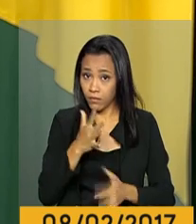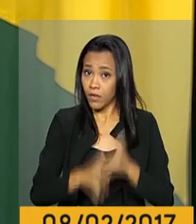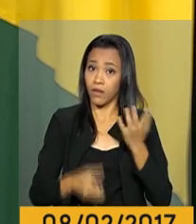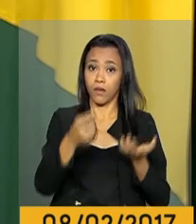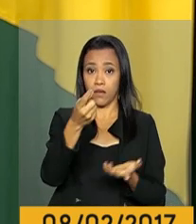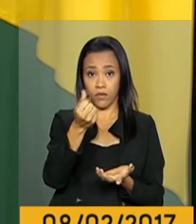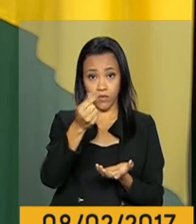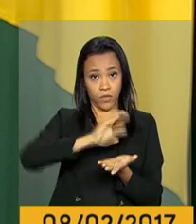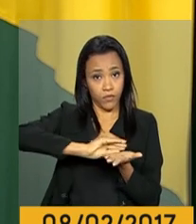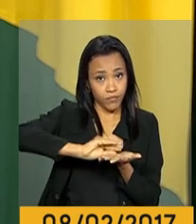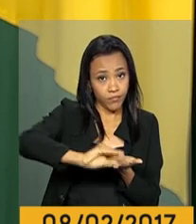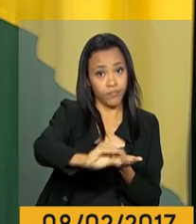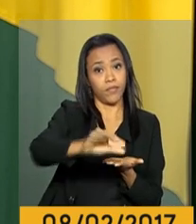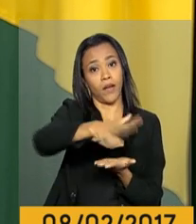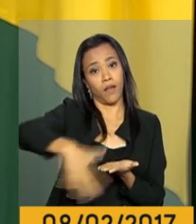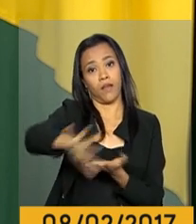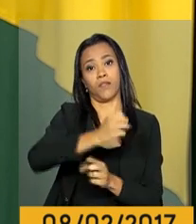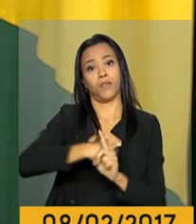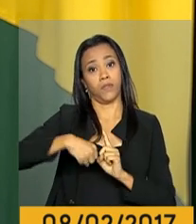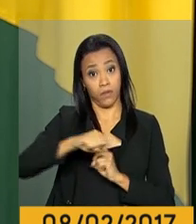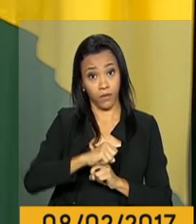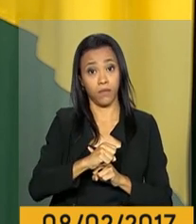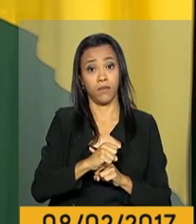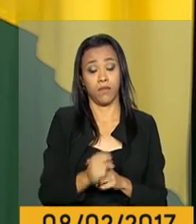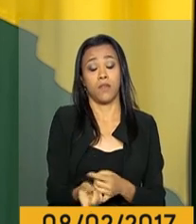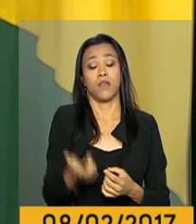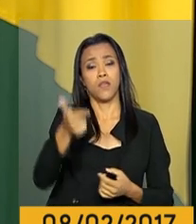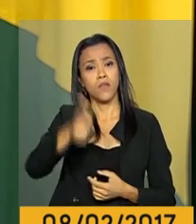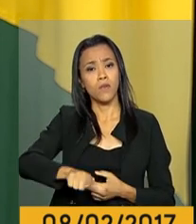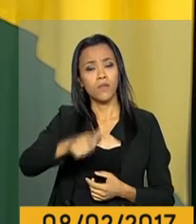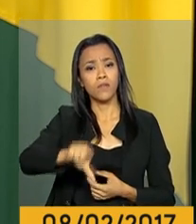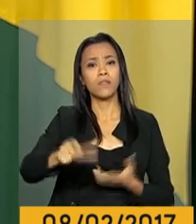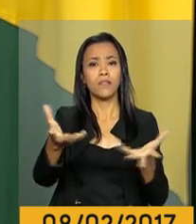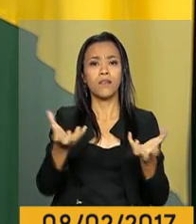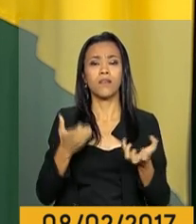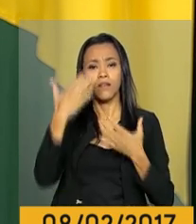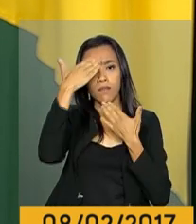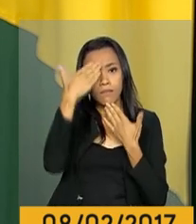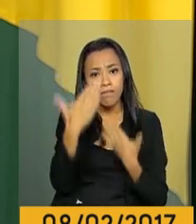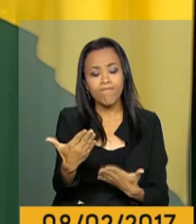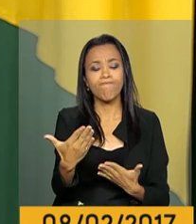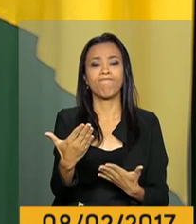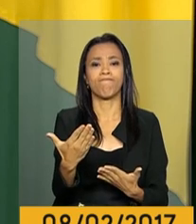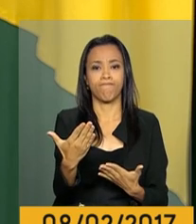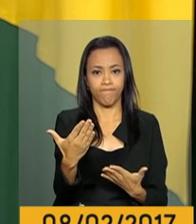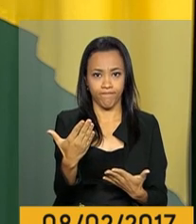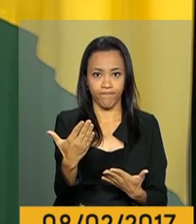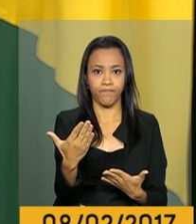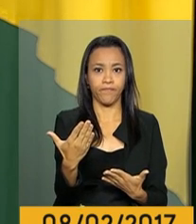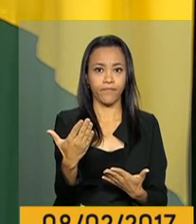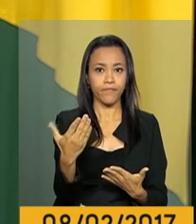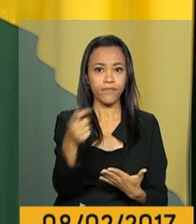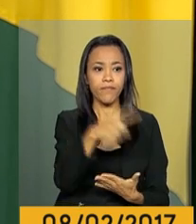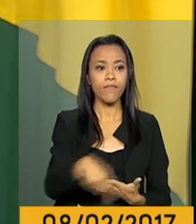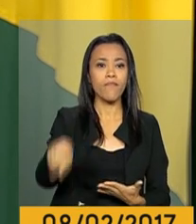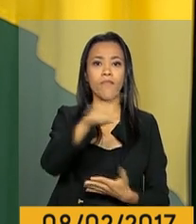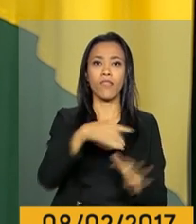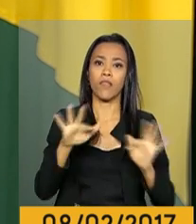social e eu quero mais uma vez agradecer às às